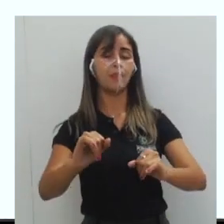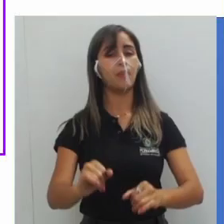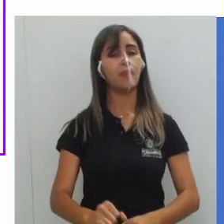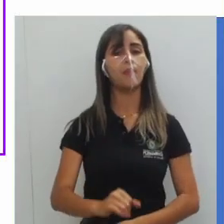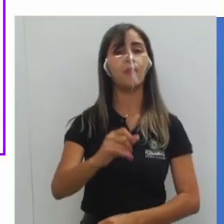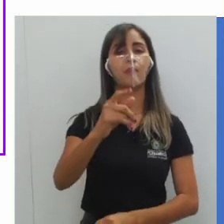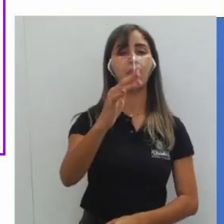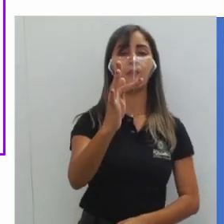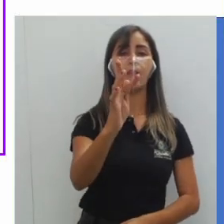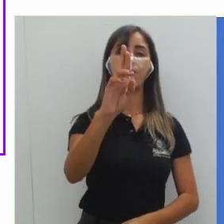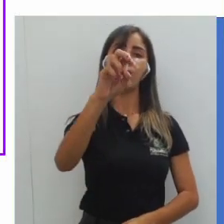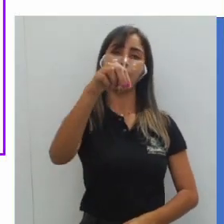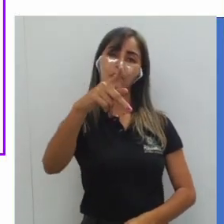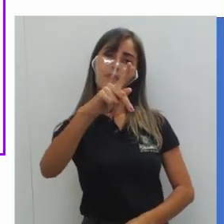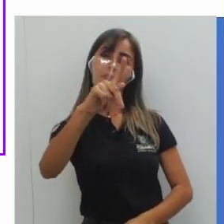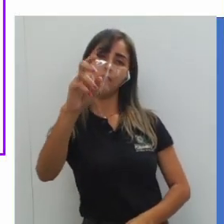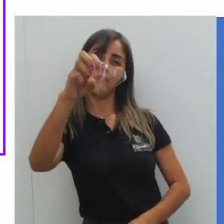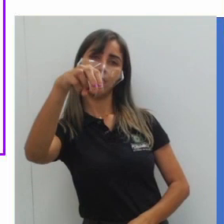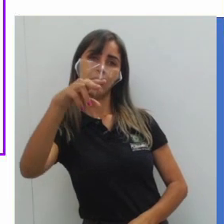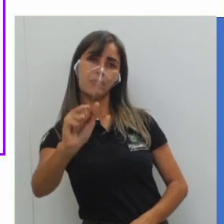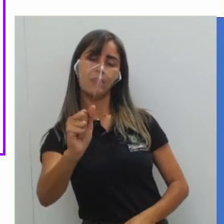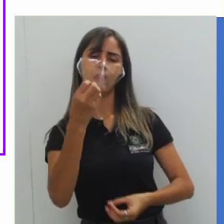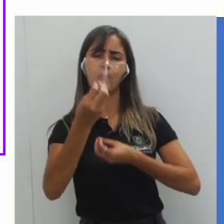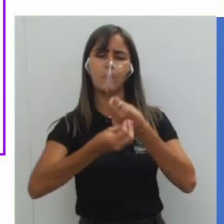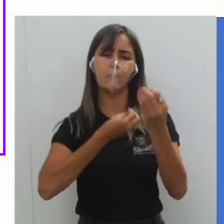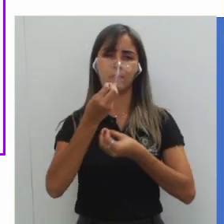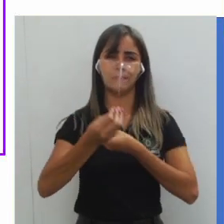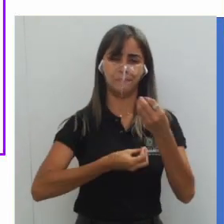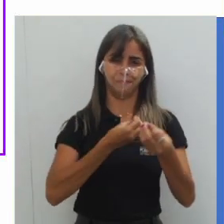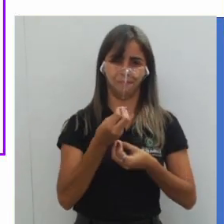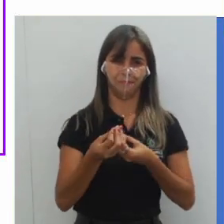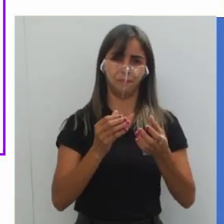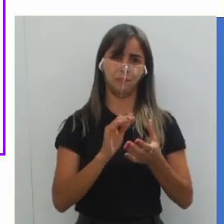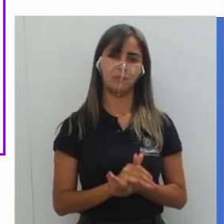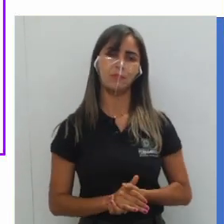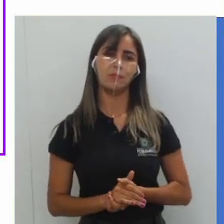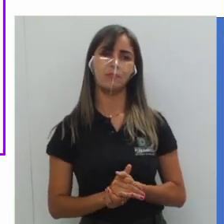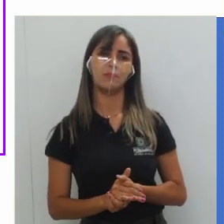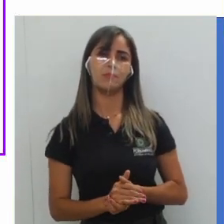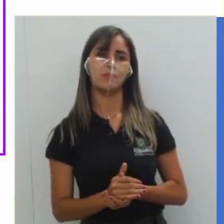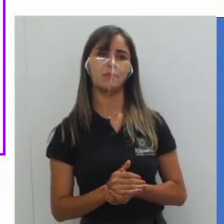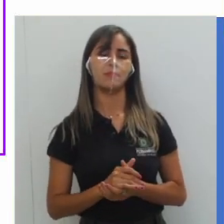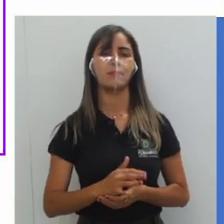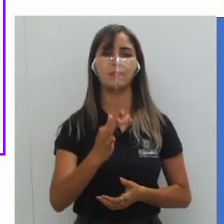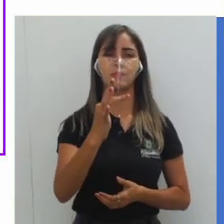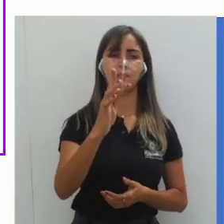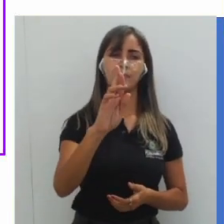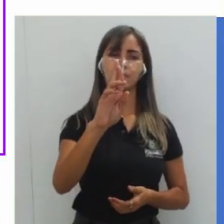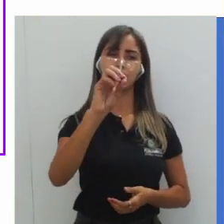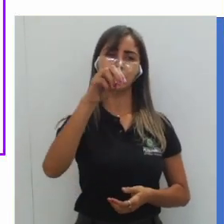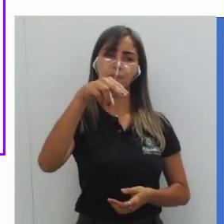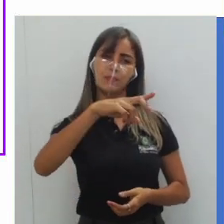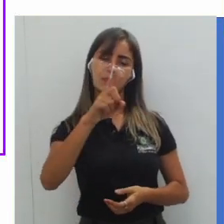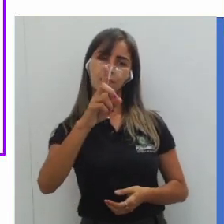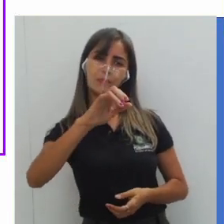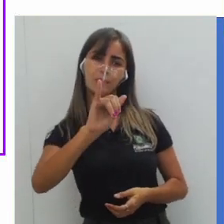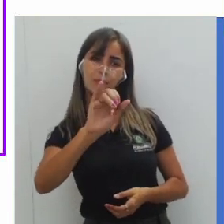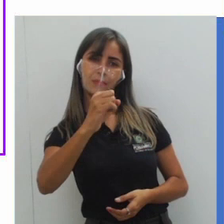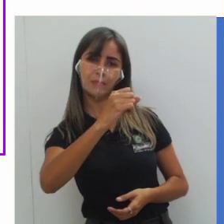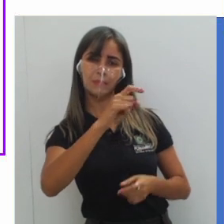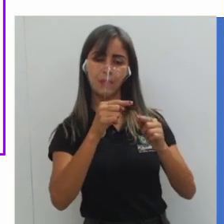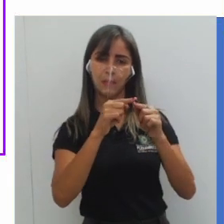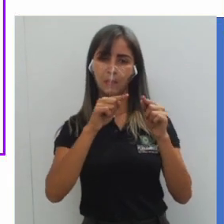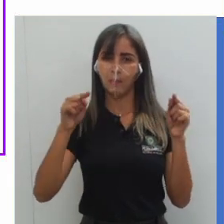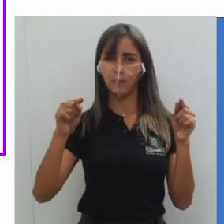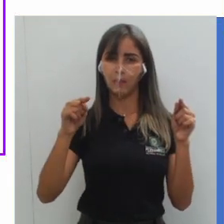Frozen, a gente tem aí como é que fica. Então, Frozen is o espaço